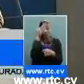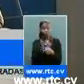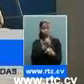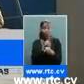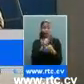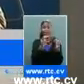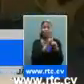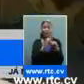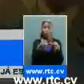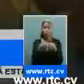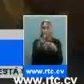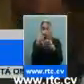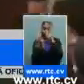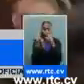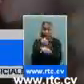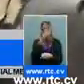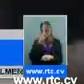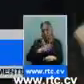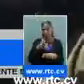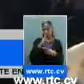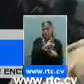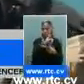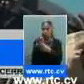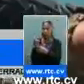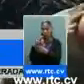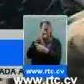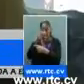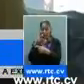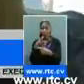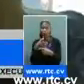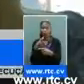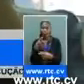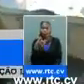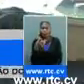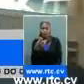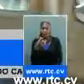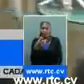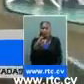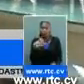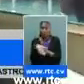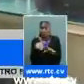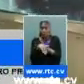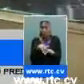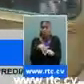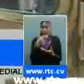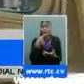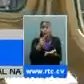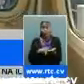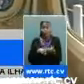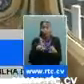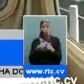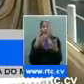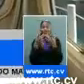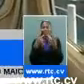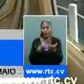e 90 companhia de fuzileiros navais tendo em vista uma hipotética intervenção num cenário real sendo plutão